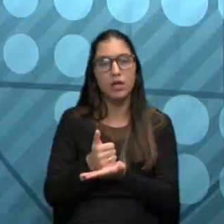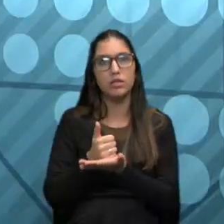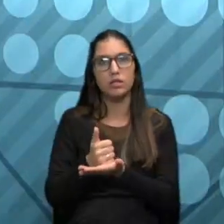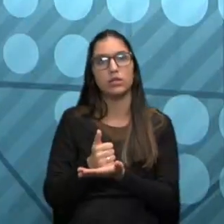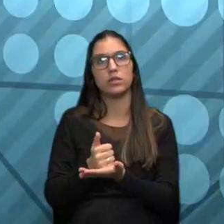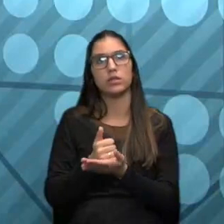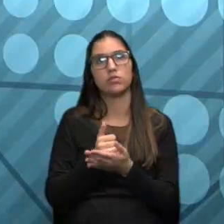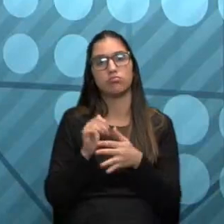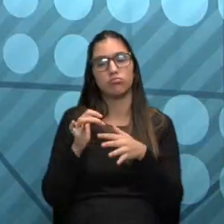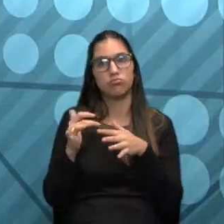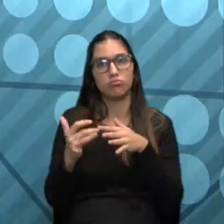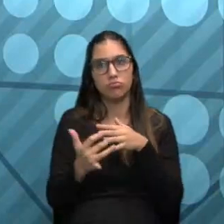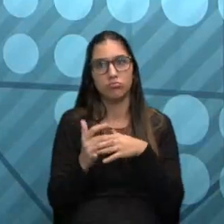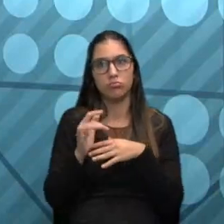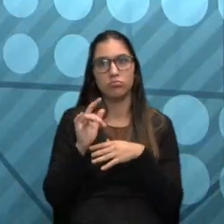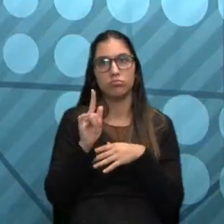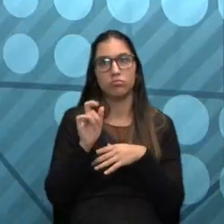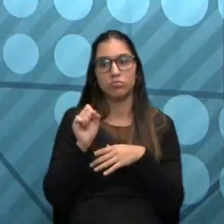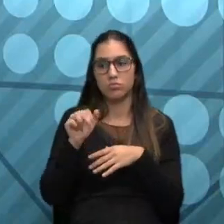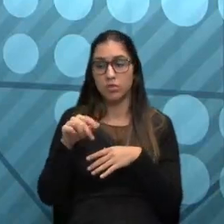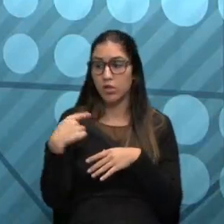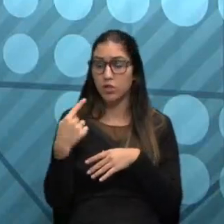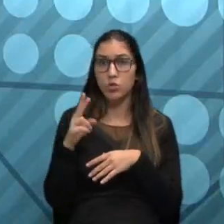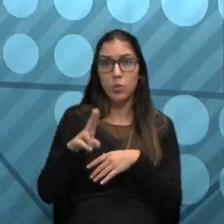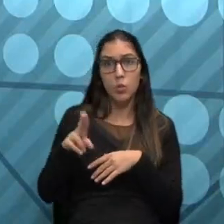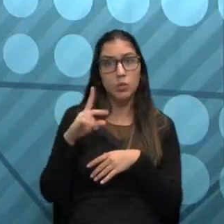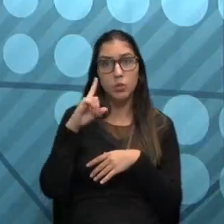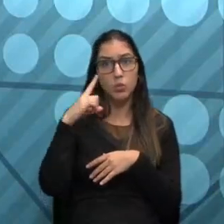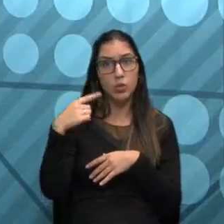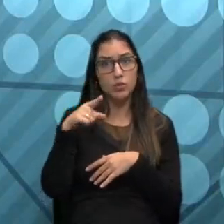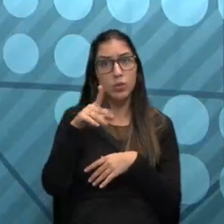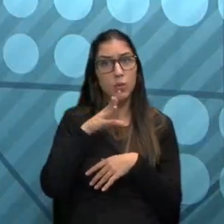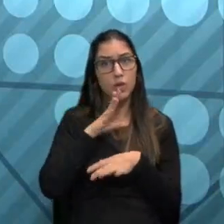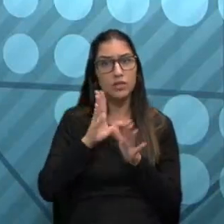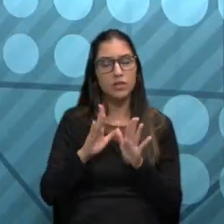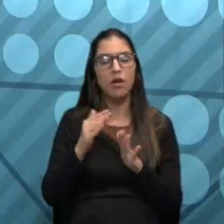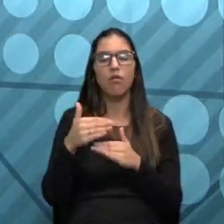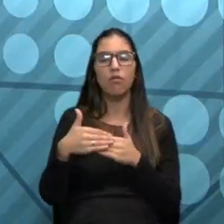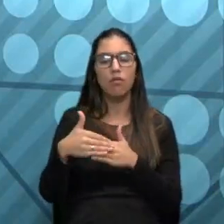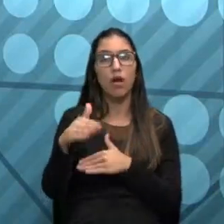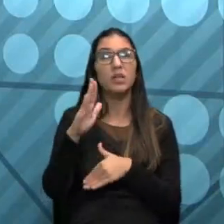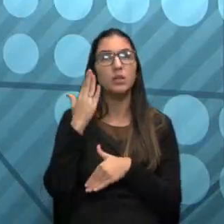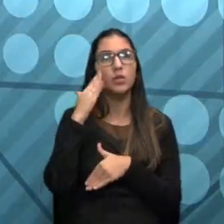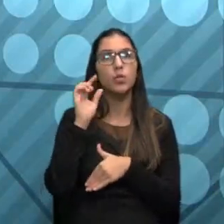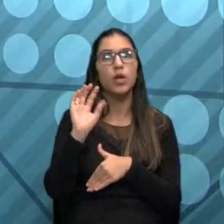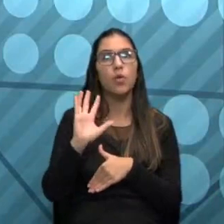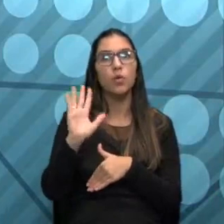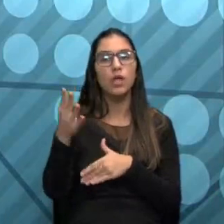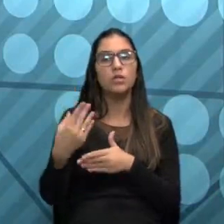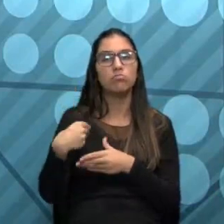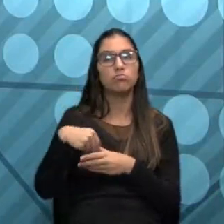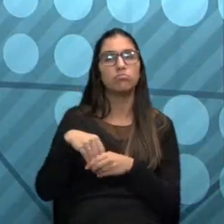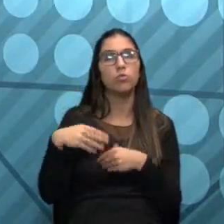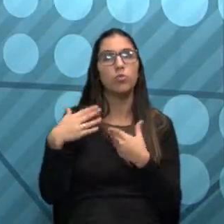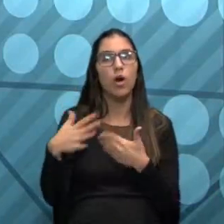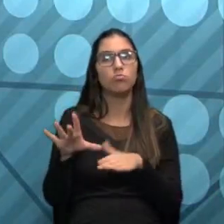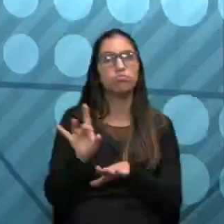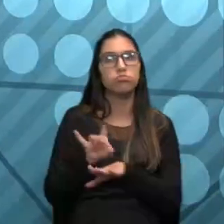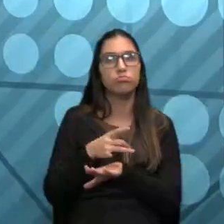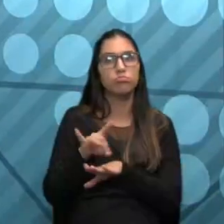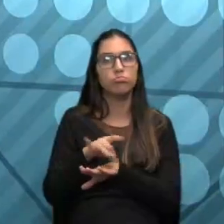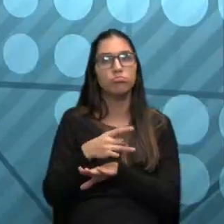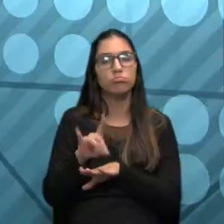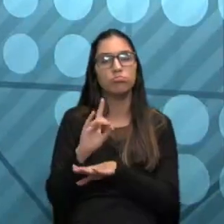rede GSM, ou seja, desse nosso celular que a gente utiliza no dia a dia. Você vai entender o que acontece por trás, qual é a arquitetura por